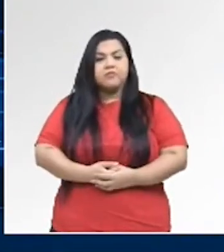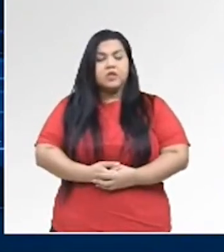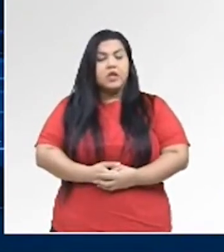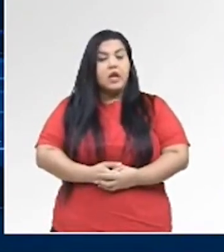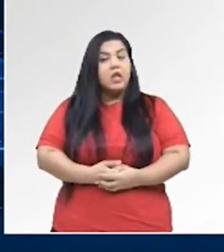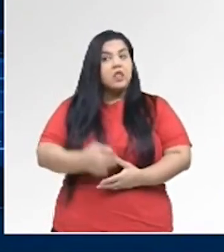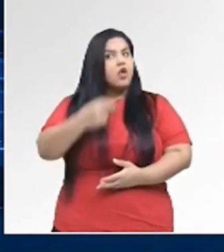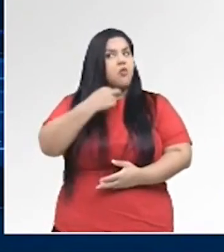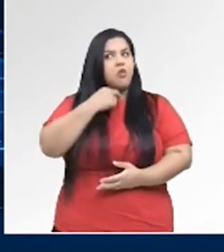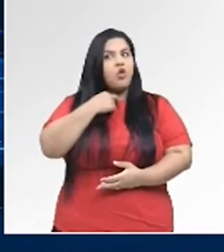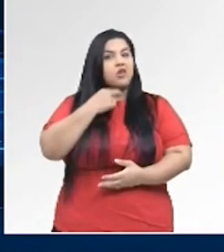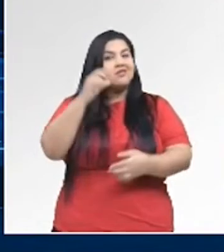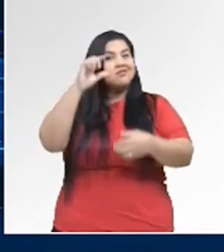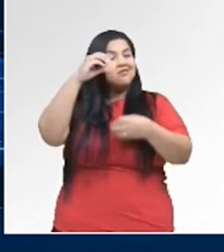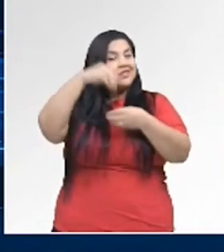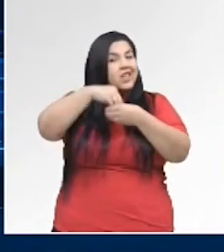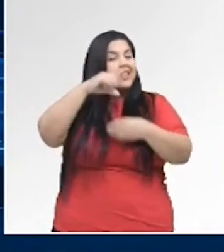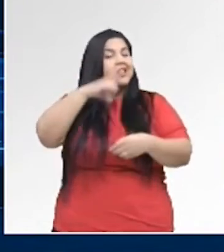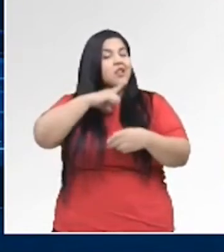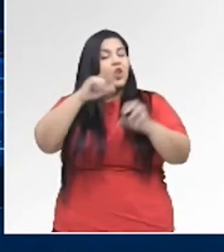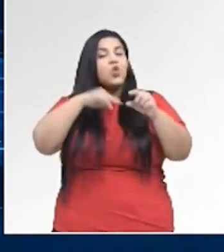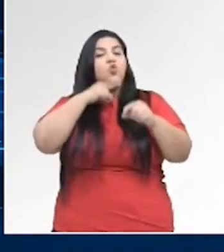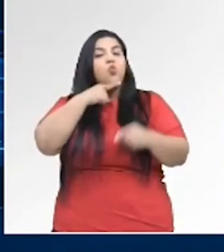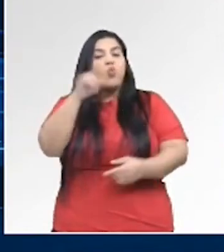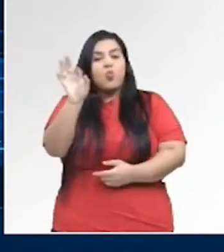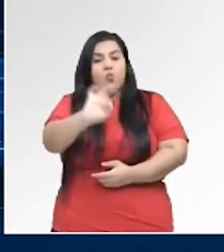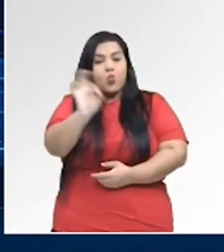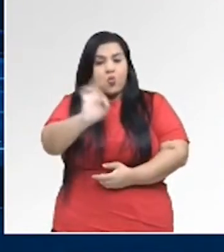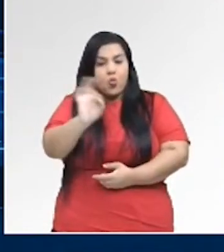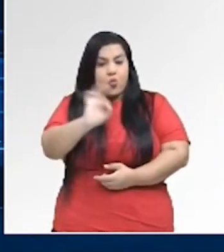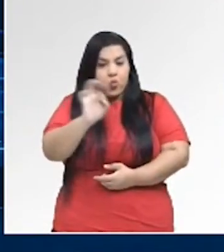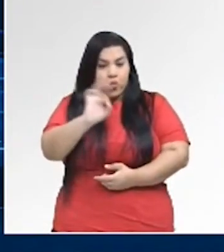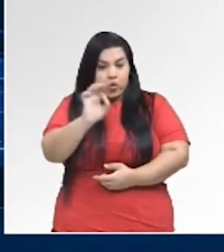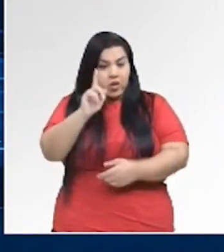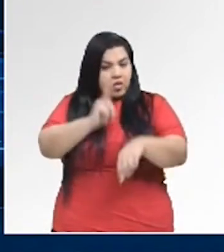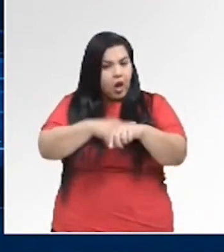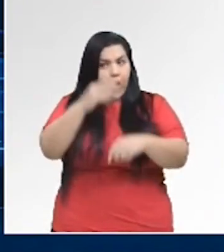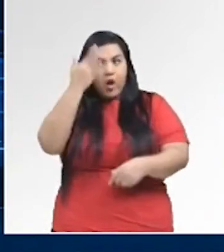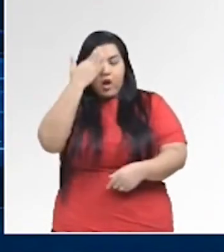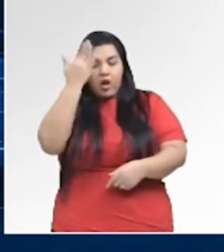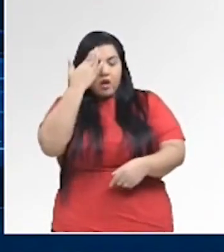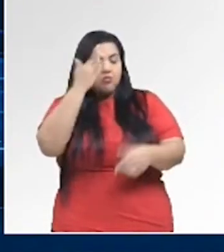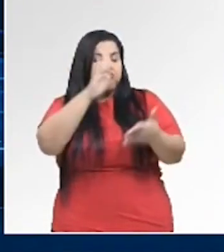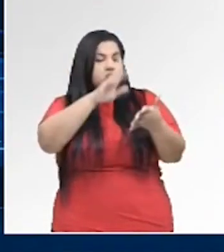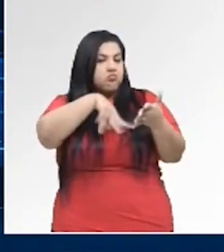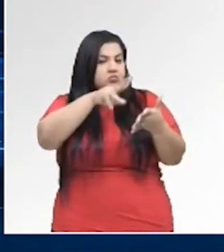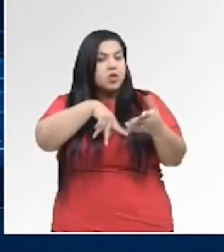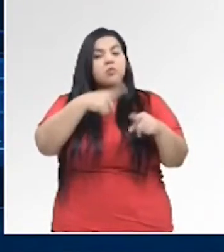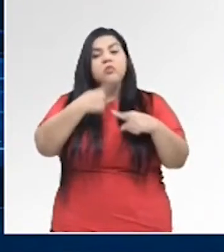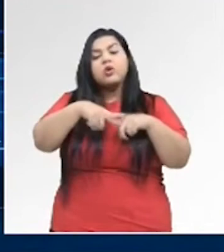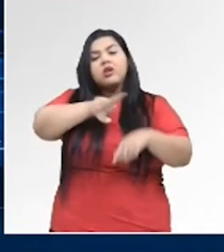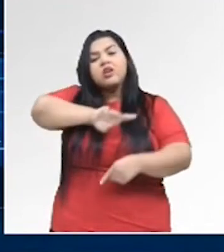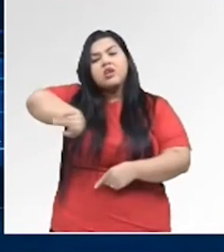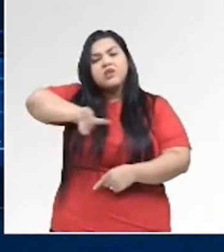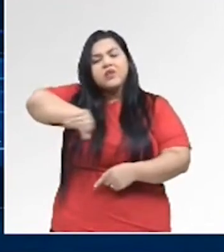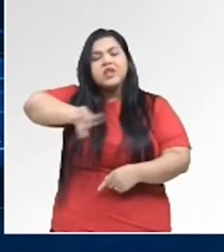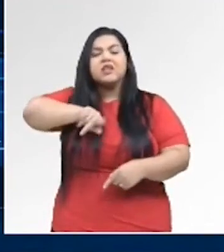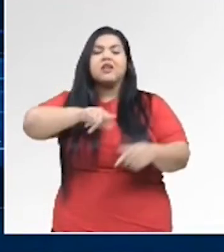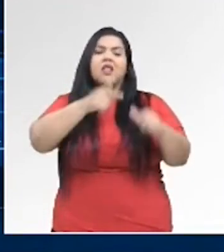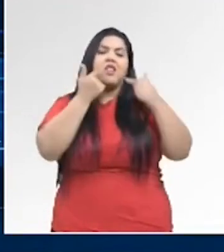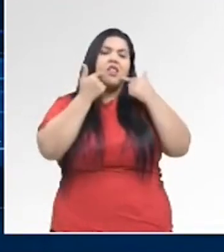gerar nenhuma dúvida, tá? Quanto à sua interpretação, porque ele é diferente da